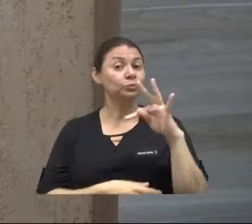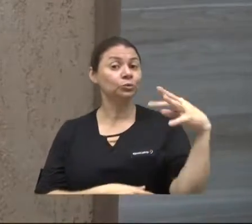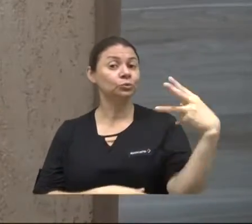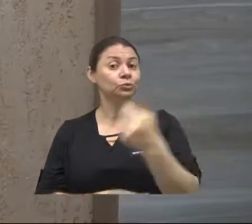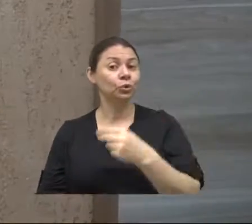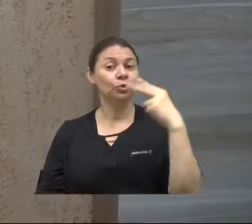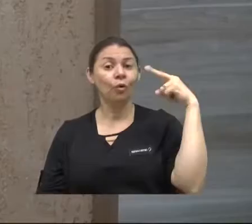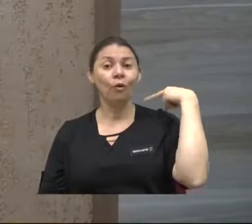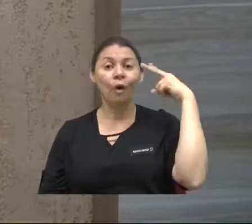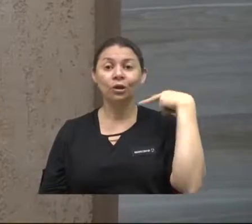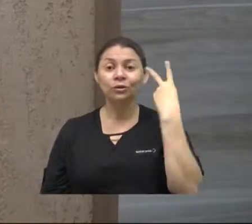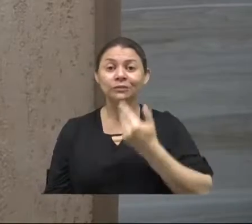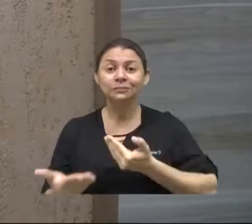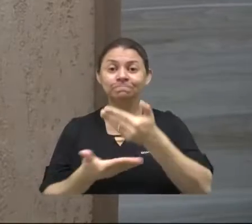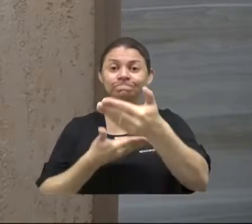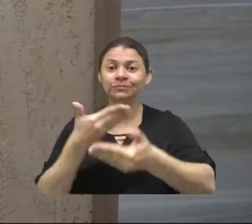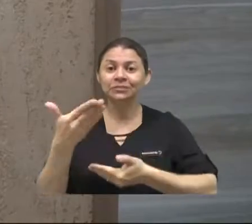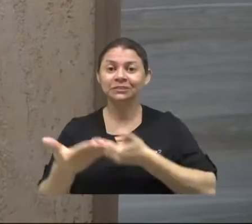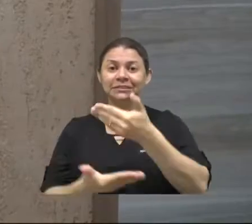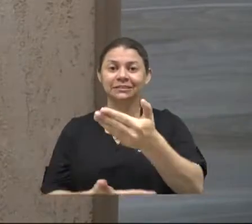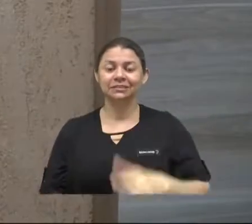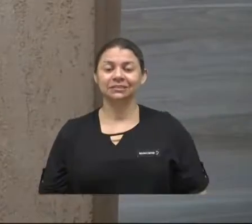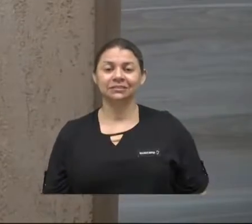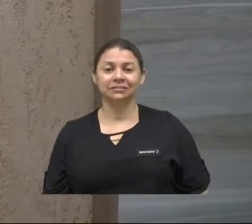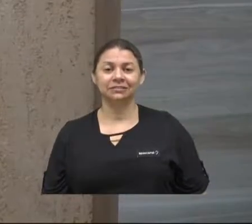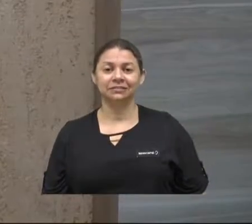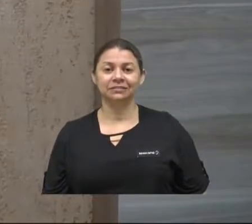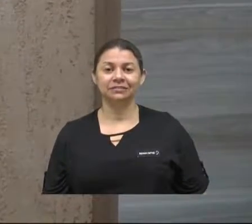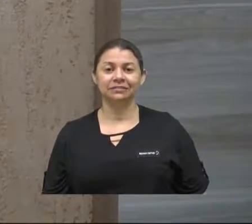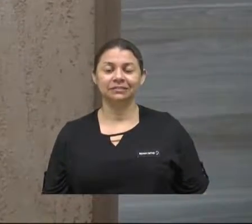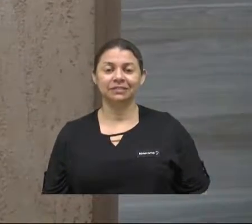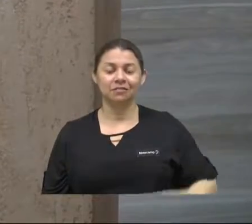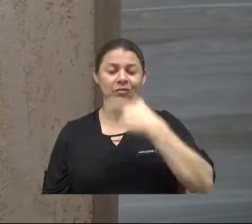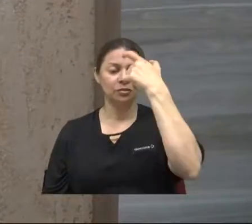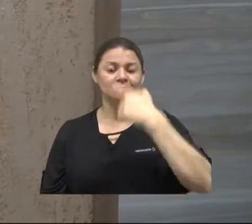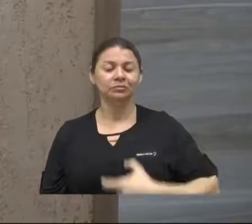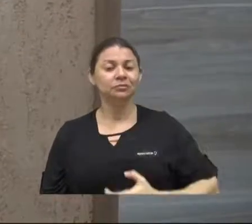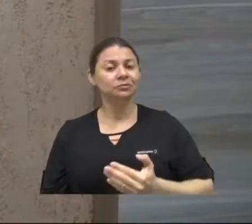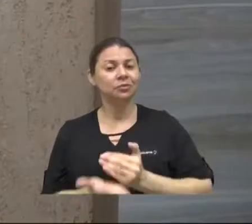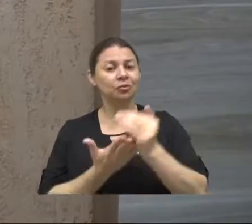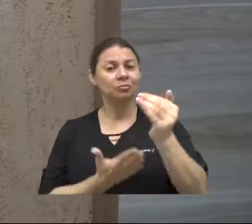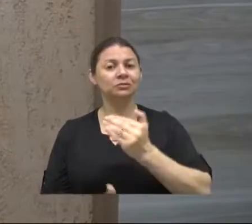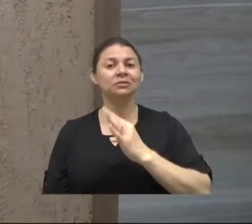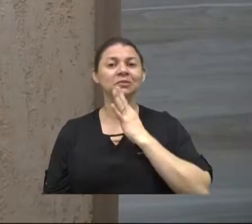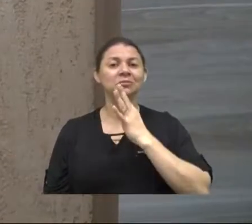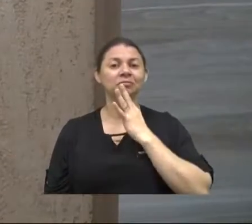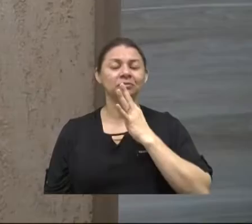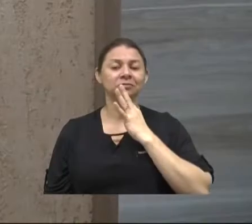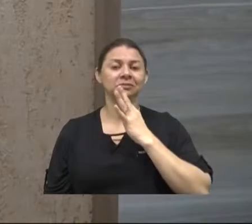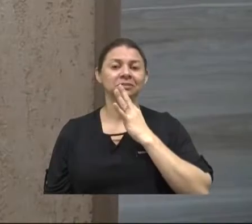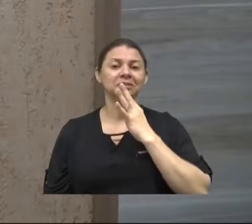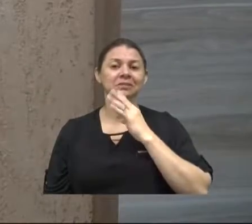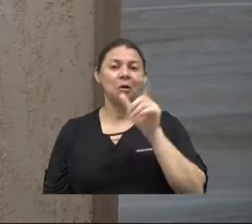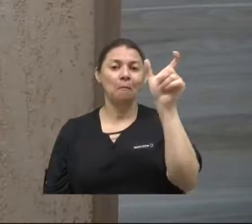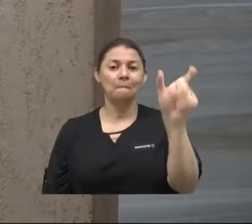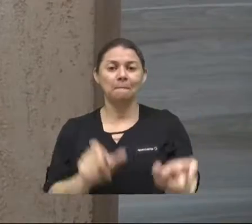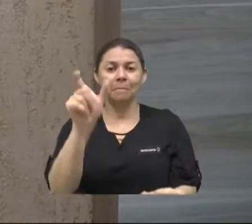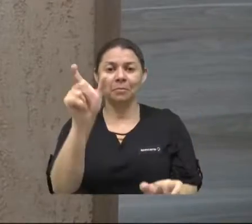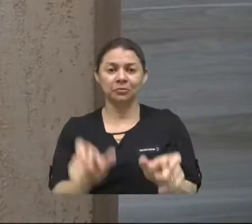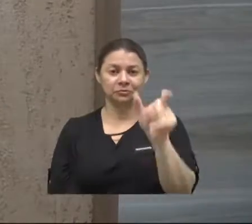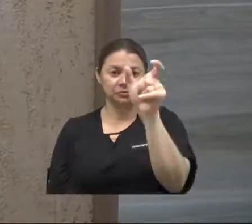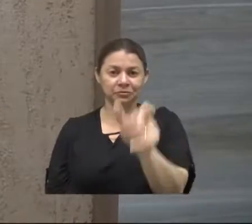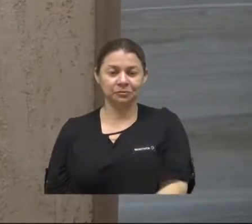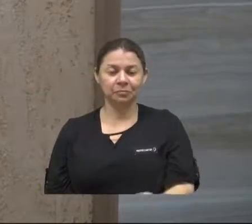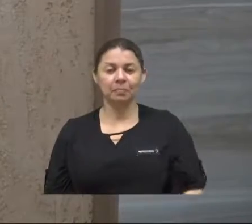você também passa a conhecer as pessoas. Mas nós não vamos trabalhar aqui olhando para